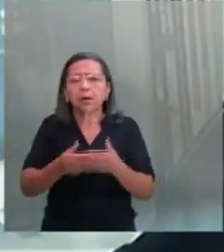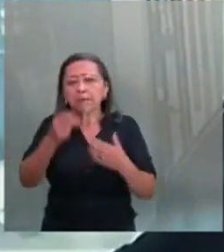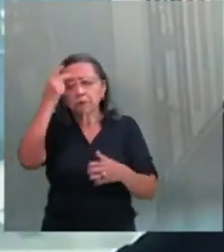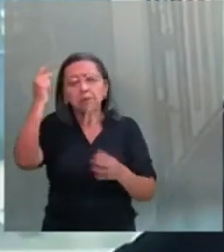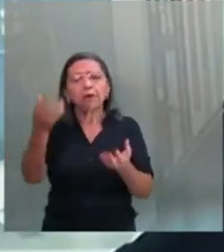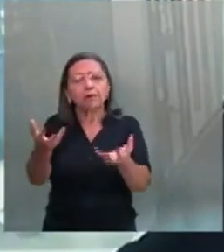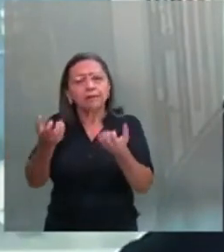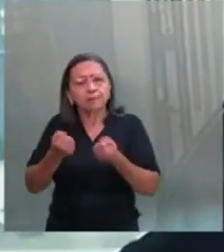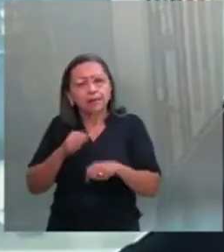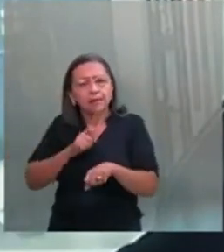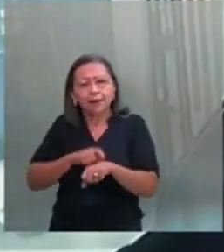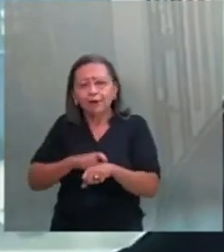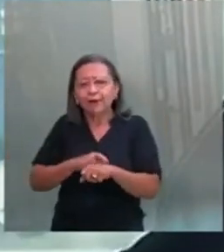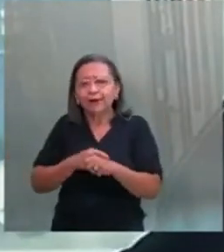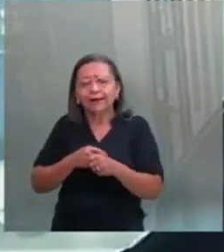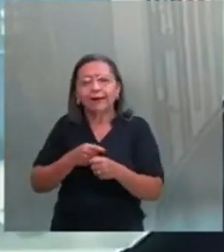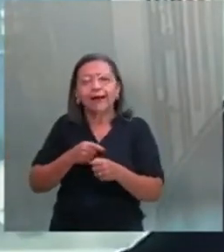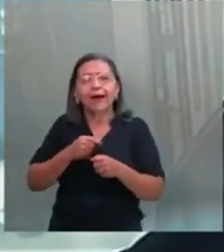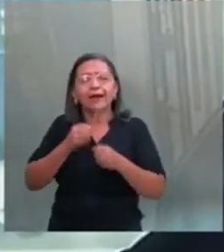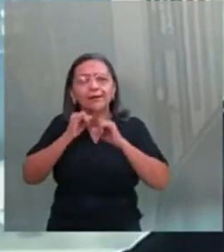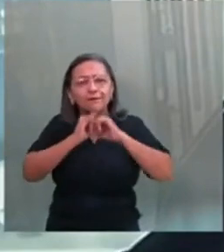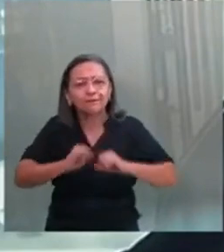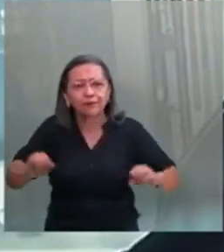recebendo a informação traduzida,